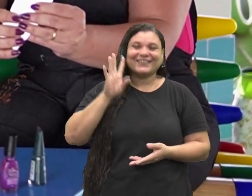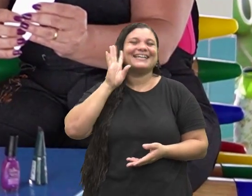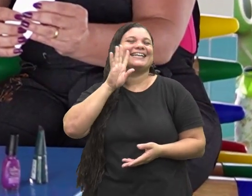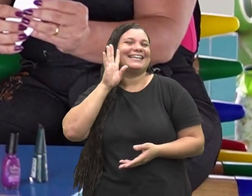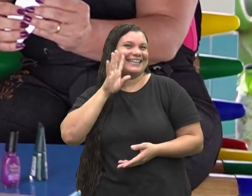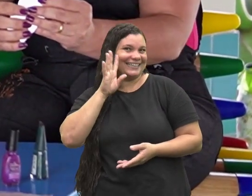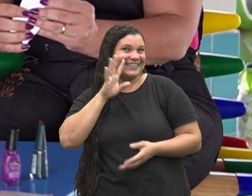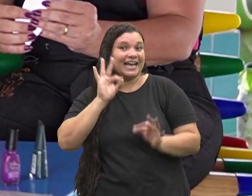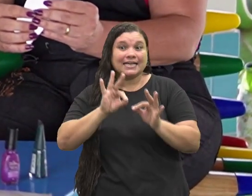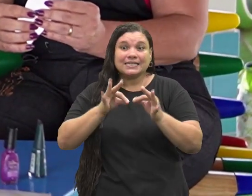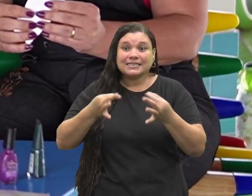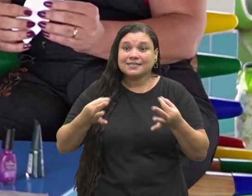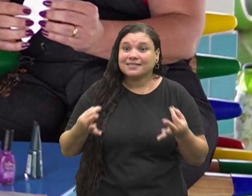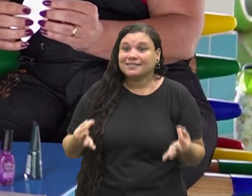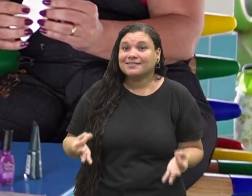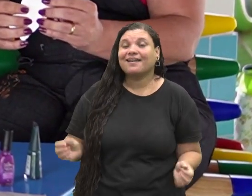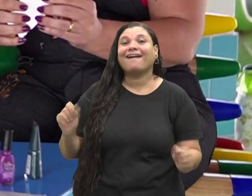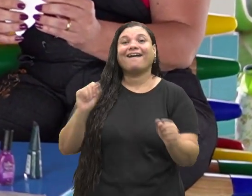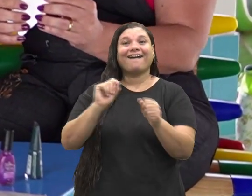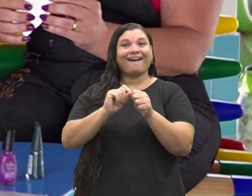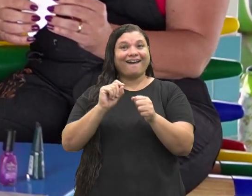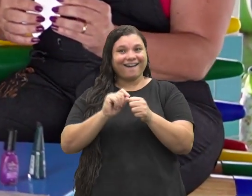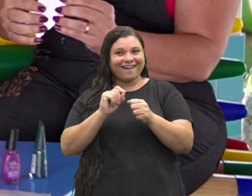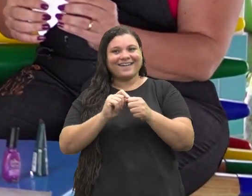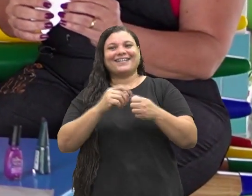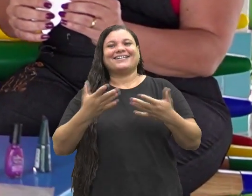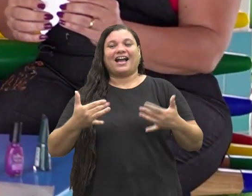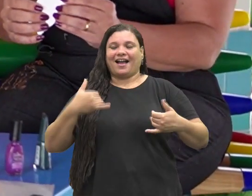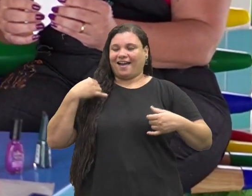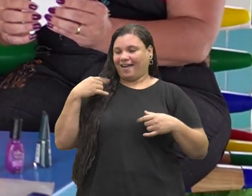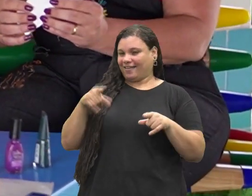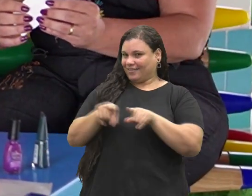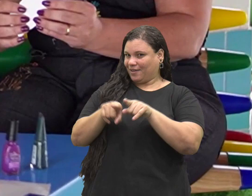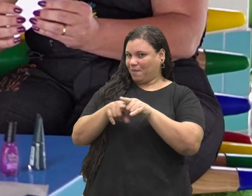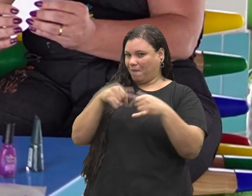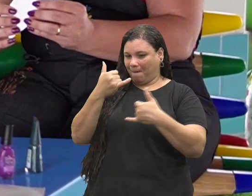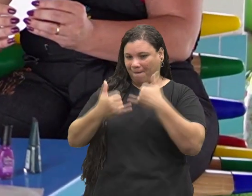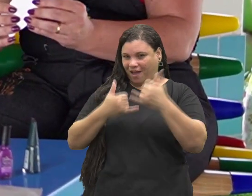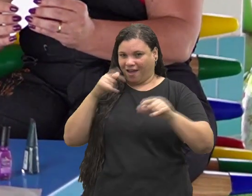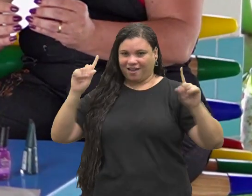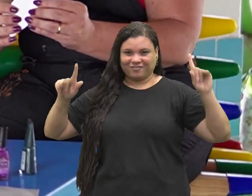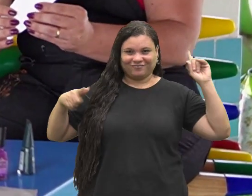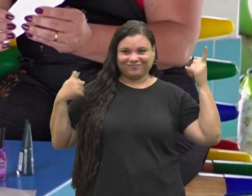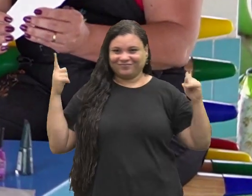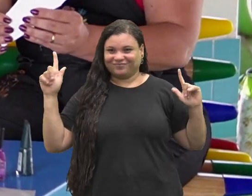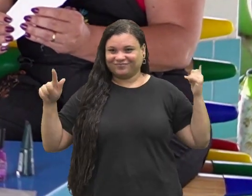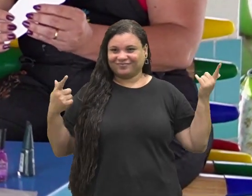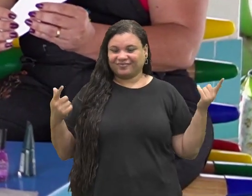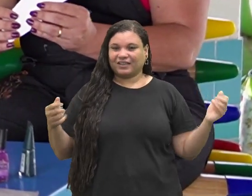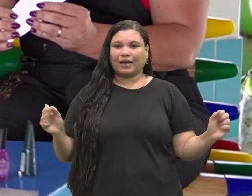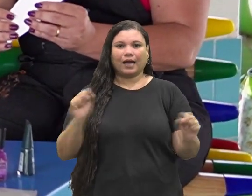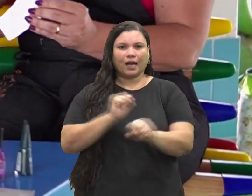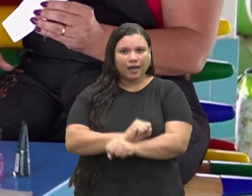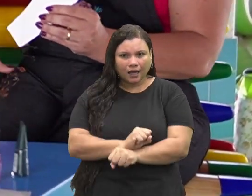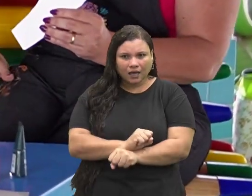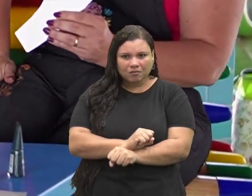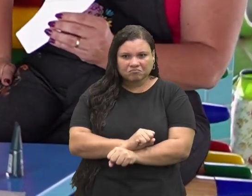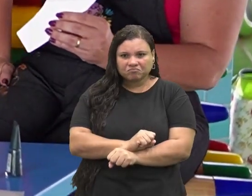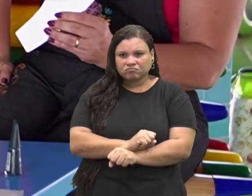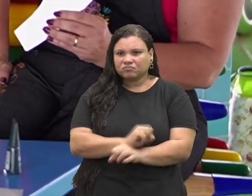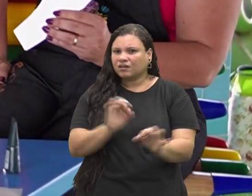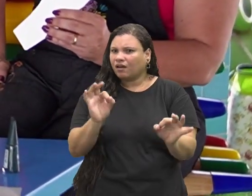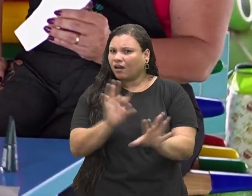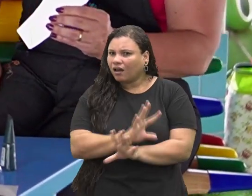é? Muito simples de fazer, não é mesmo? E divertido. E divertido. Ó, mas não acabou não, nós vamos pra terceira brincadeira. Tem